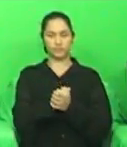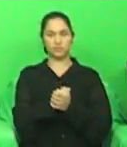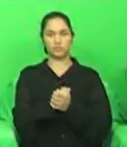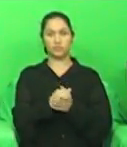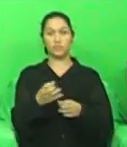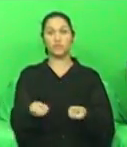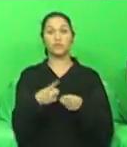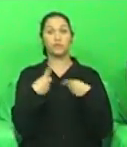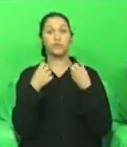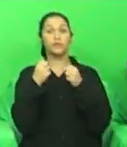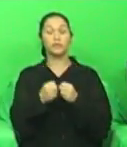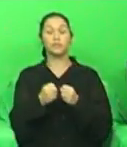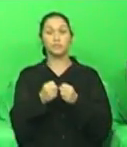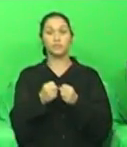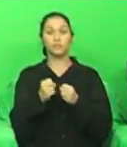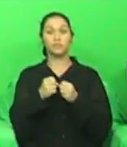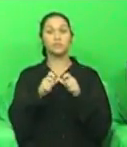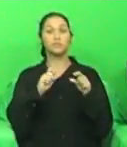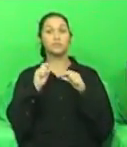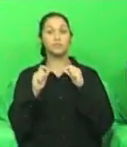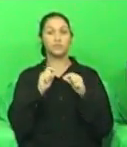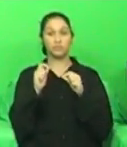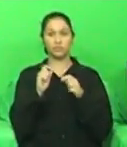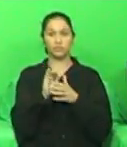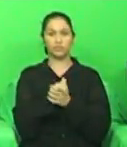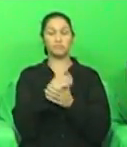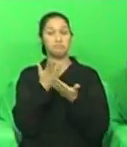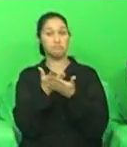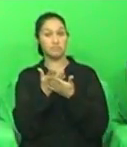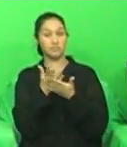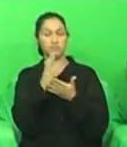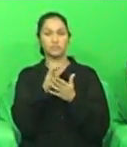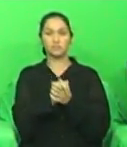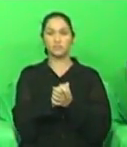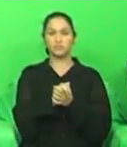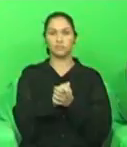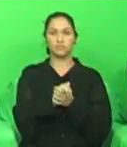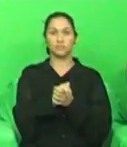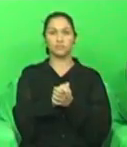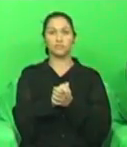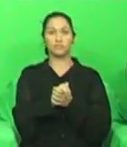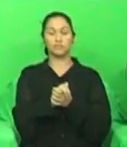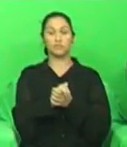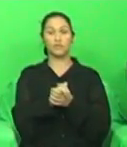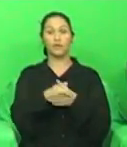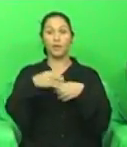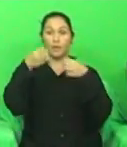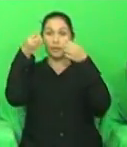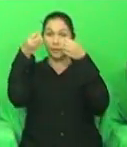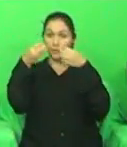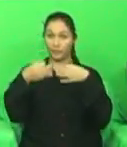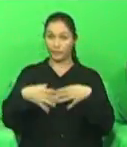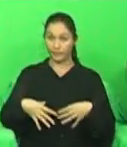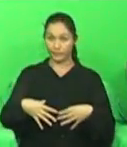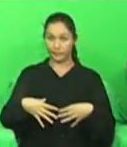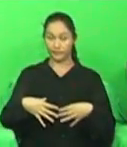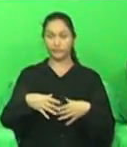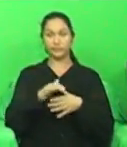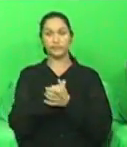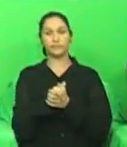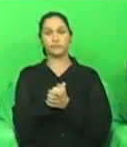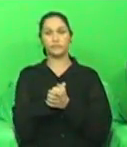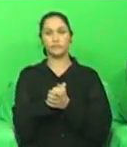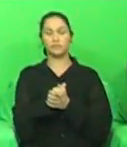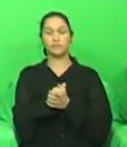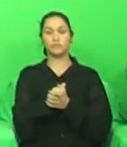justificam tal tal a tal situação é um trabalho preventivo é um